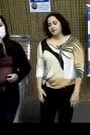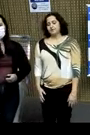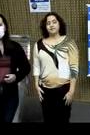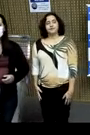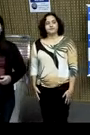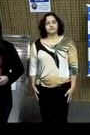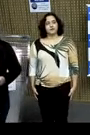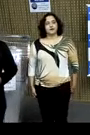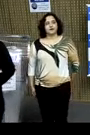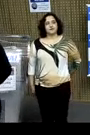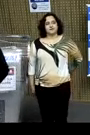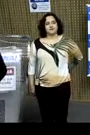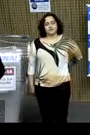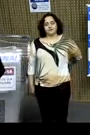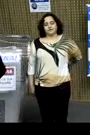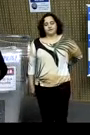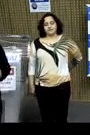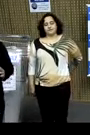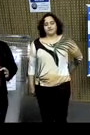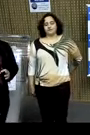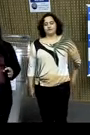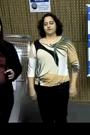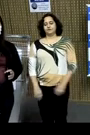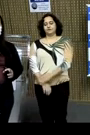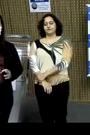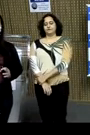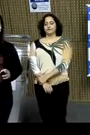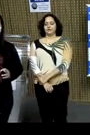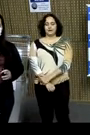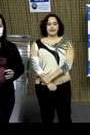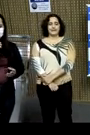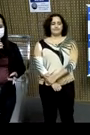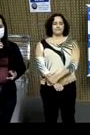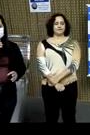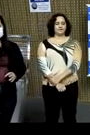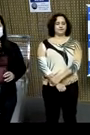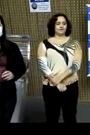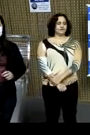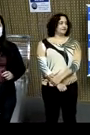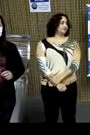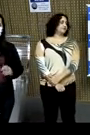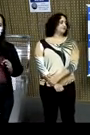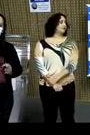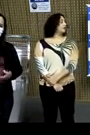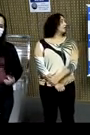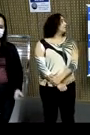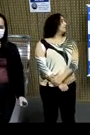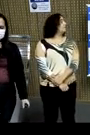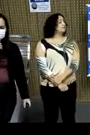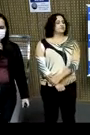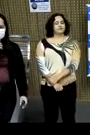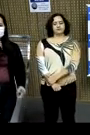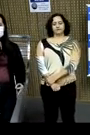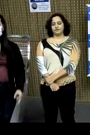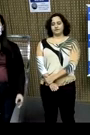Com relação a gestantes e pré-natal, o número de gestantes com pré-natal encerrado no ano de 2020 foram